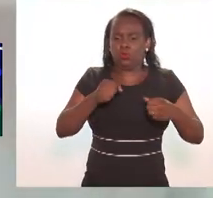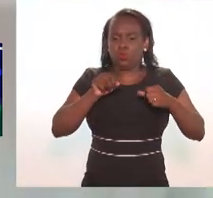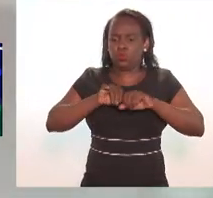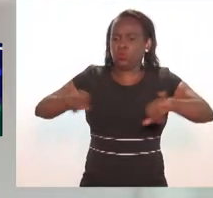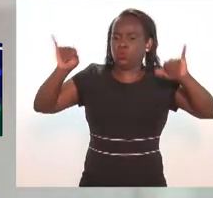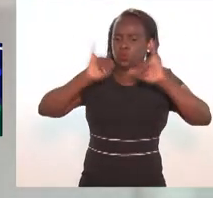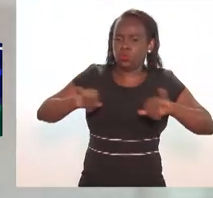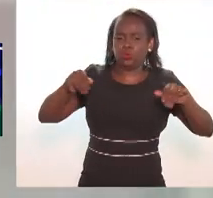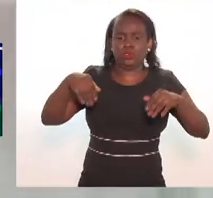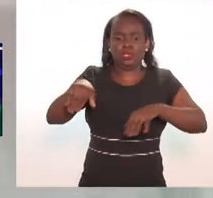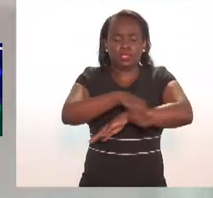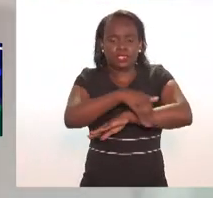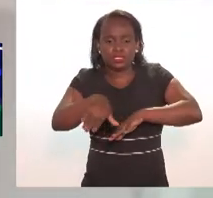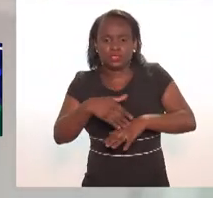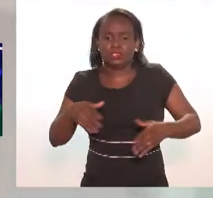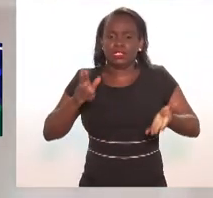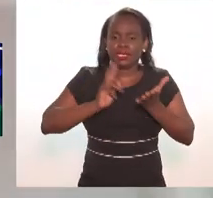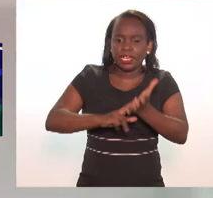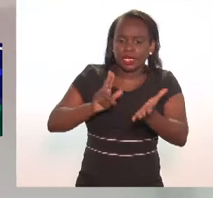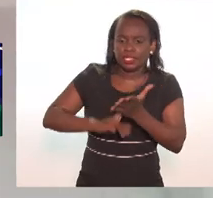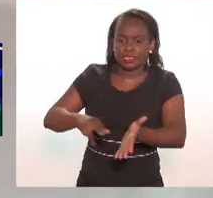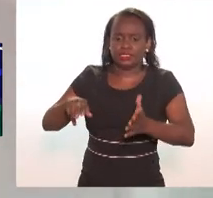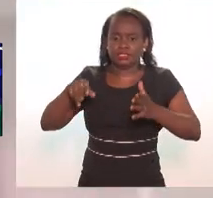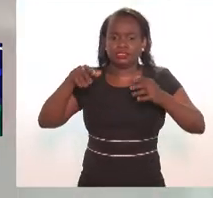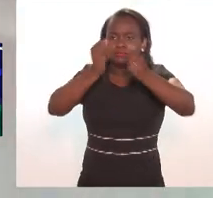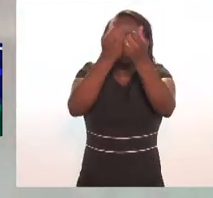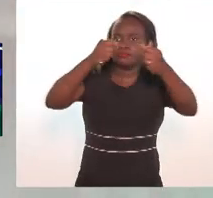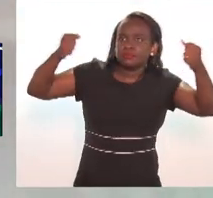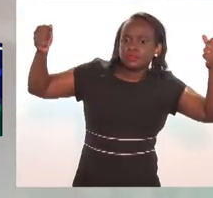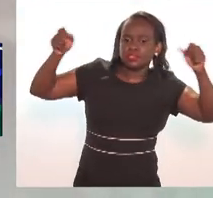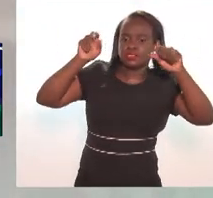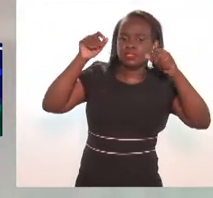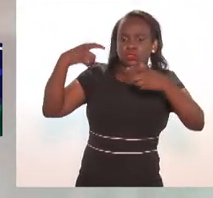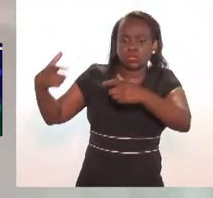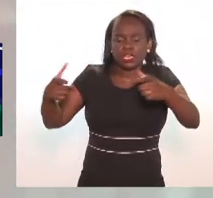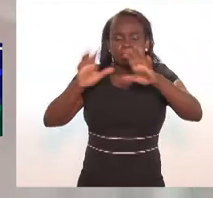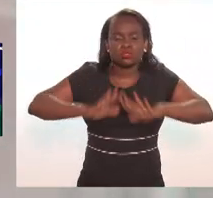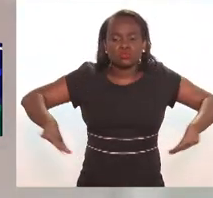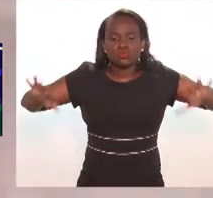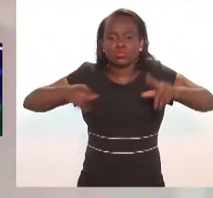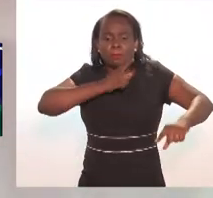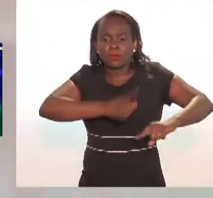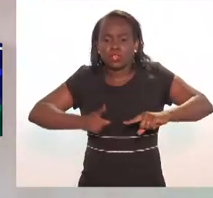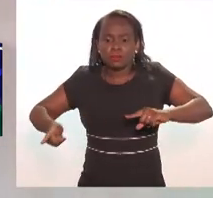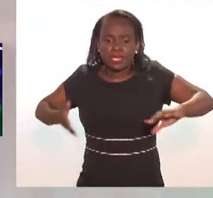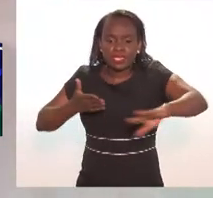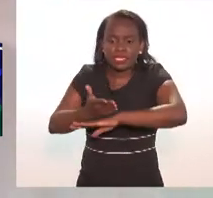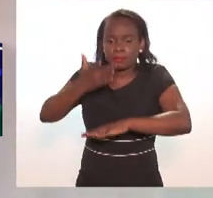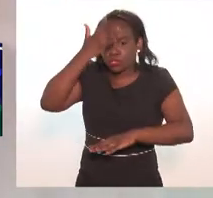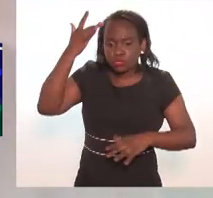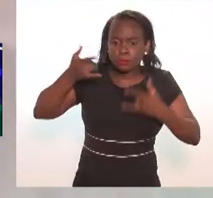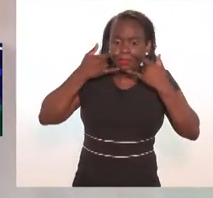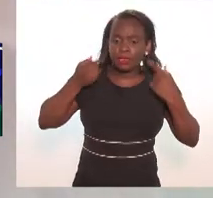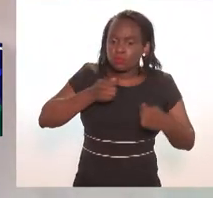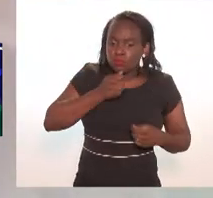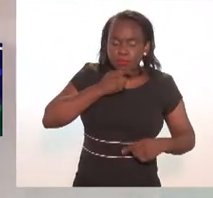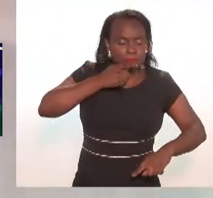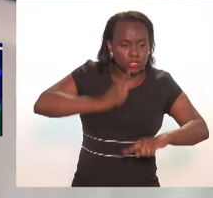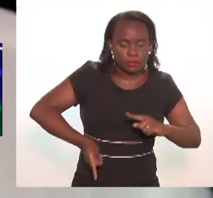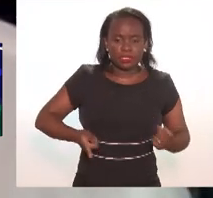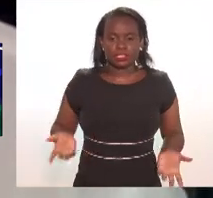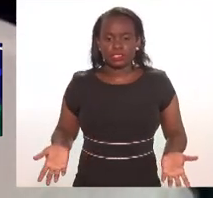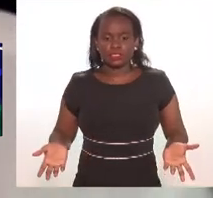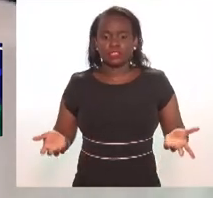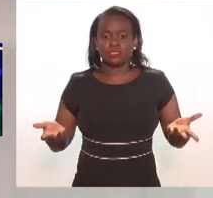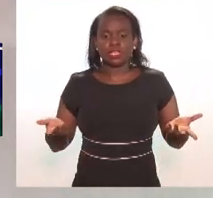passando mensagens, cartilhas, colocando cartazes em todos os bares, proibindo a entrada das pessoas sem máscara. Isso é